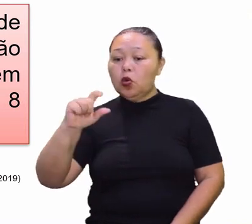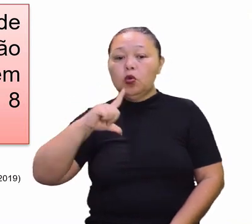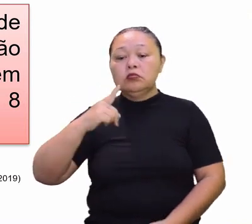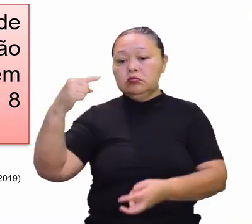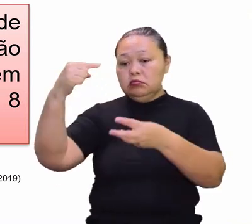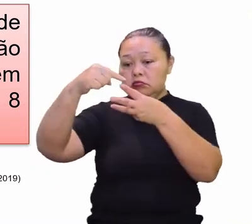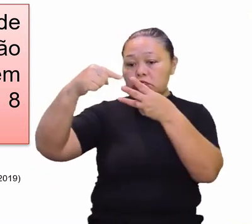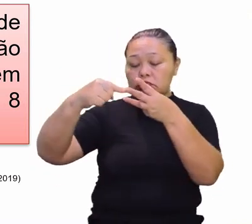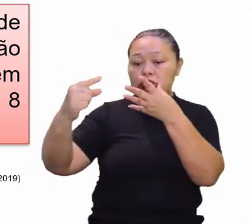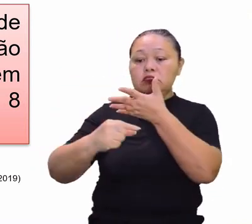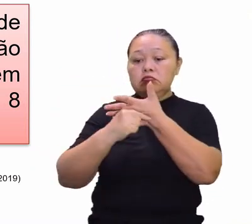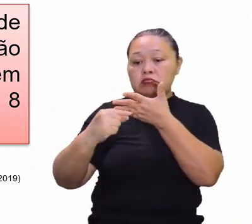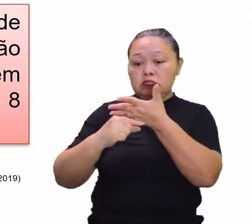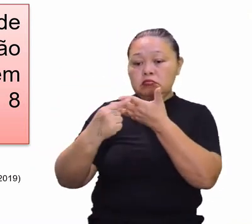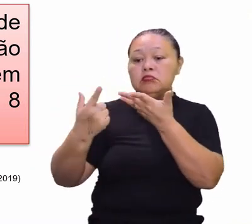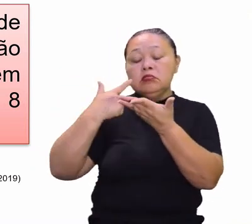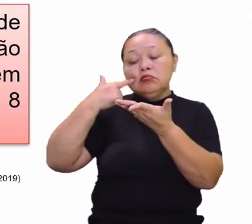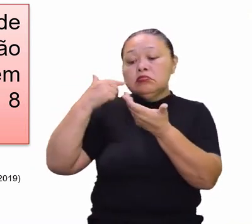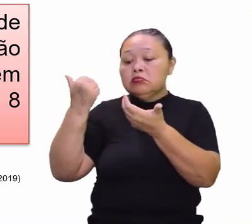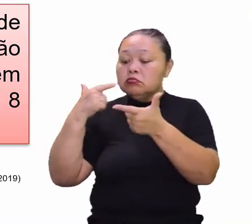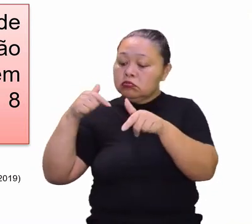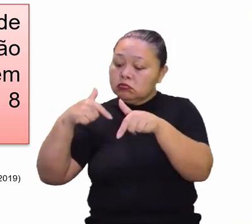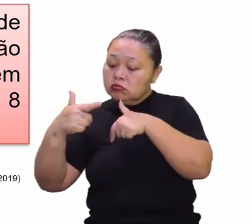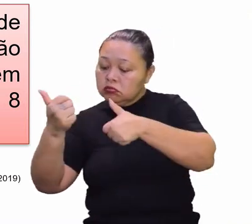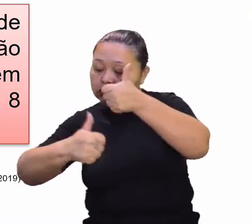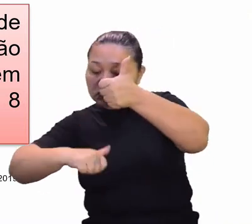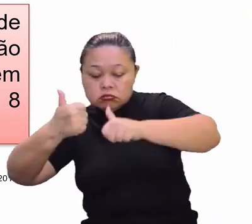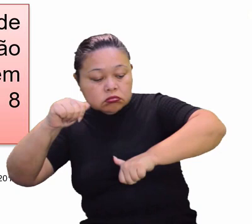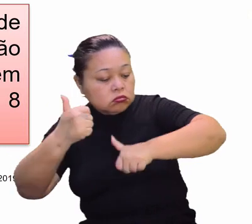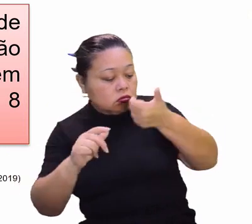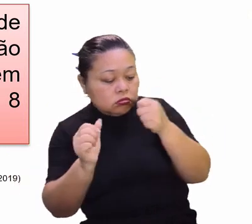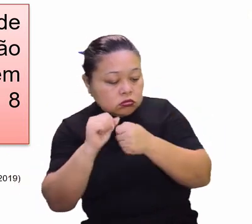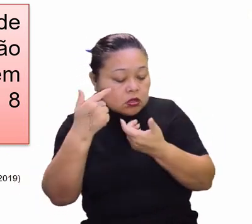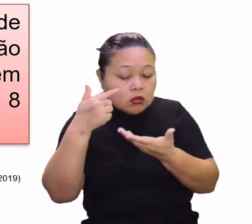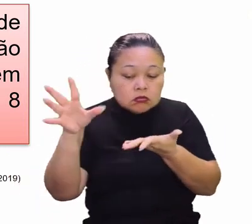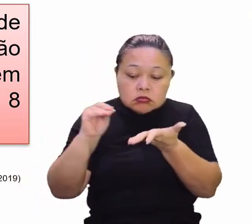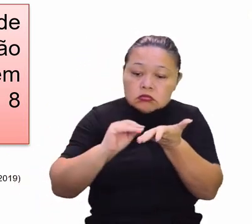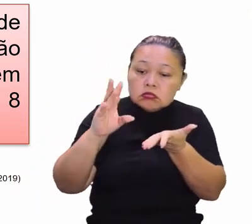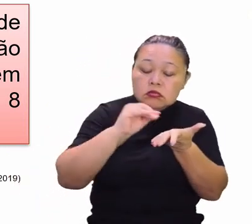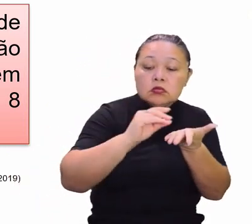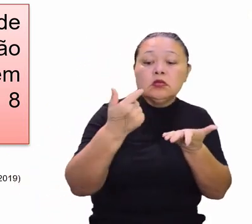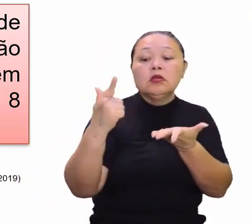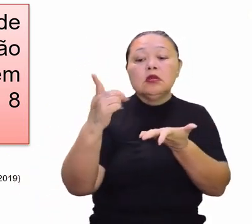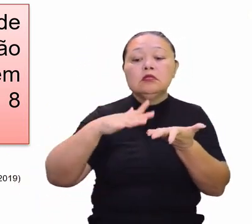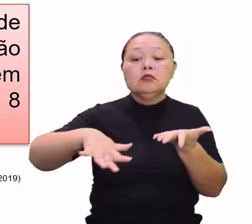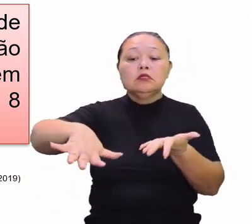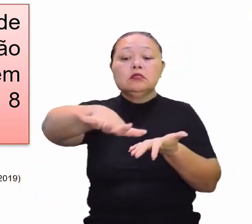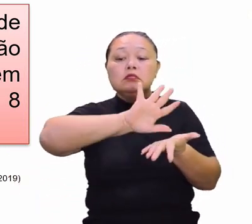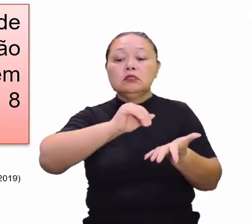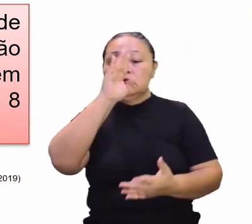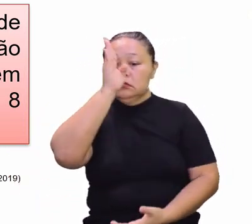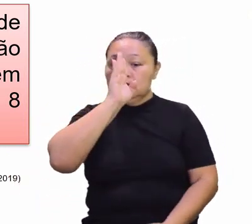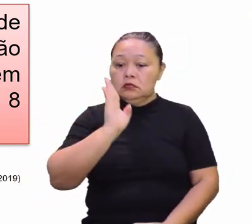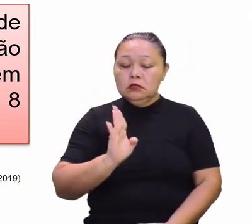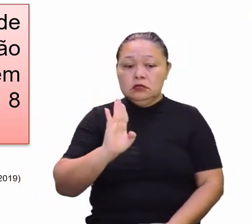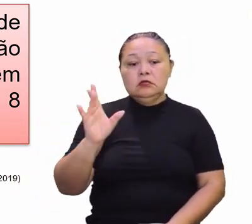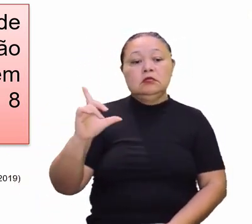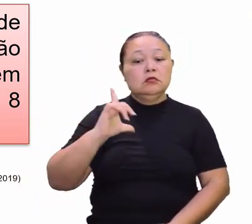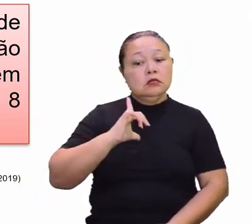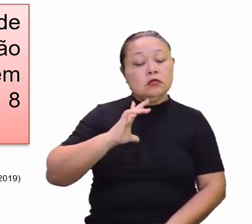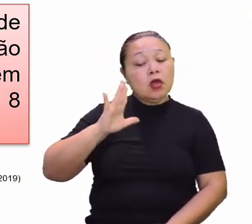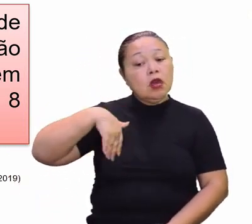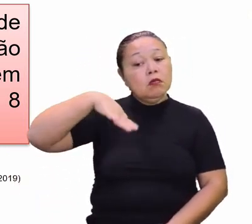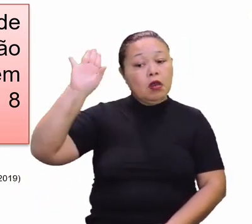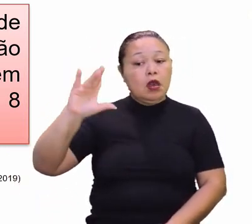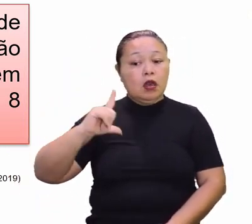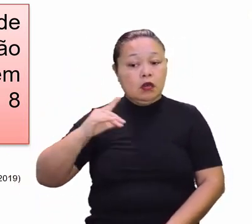que trabalharam nesse levantamento da geomorfologia do Brasil. Uma das